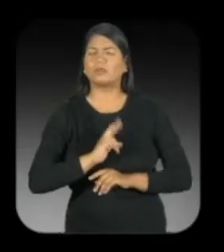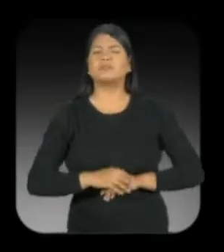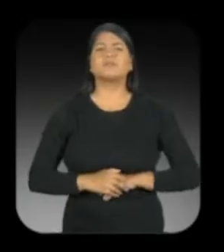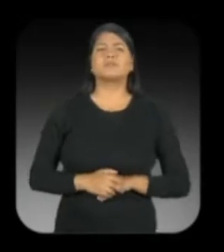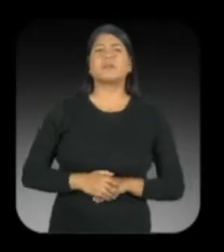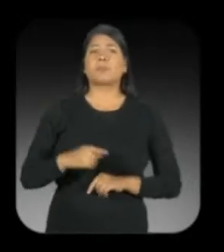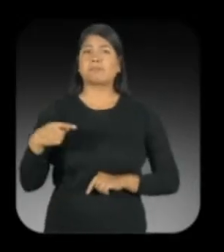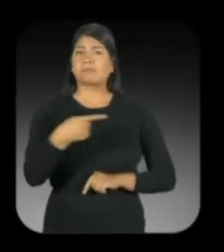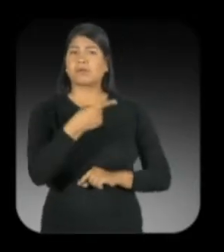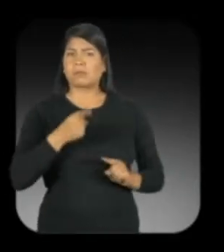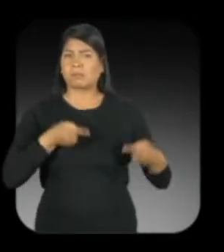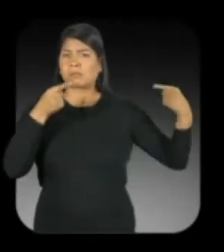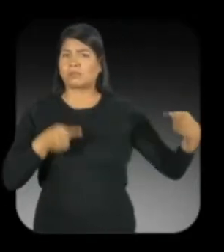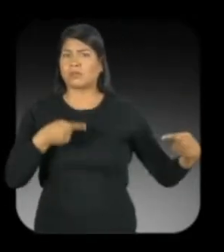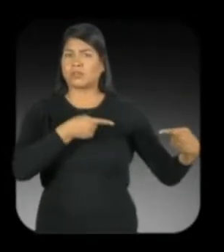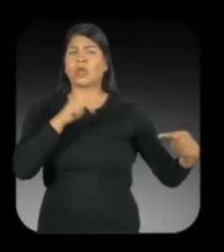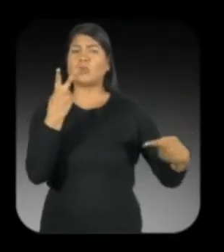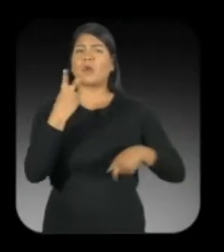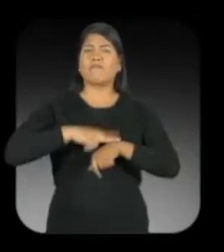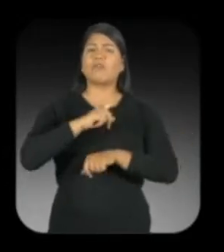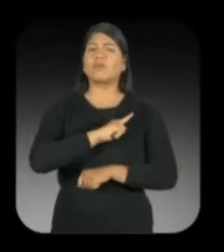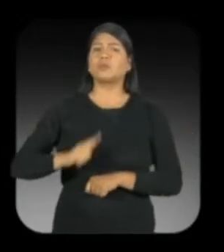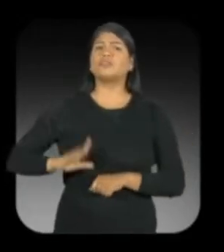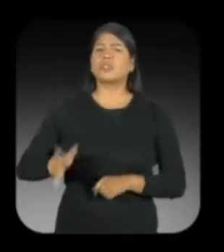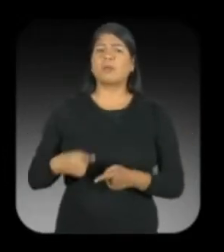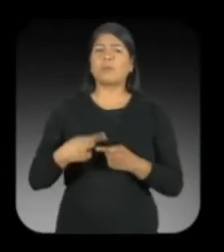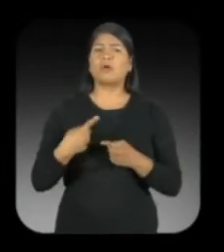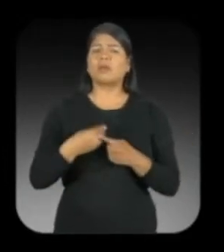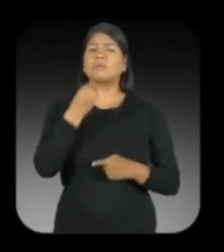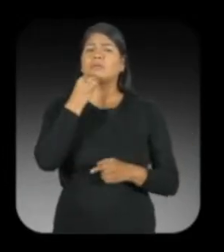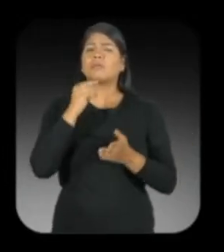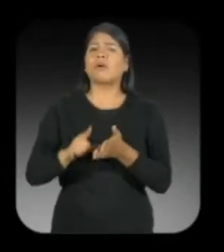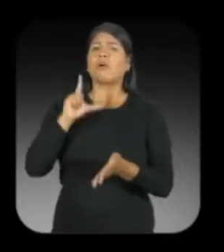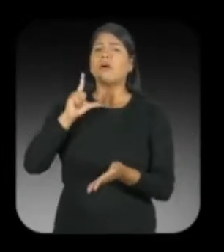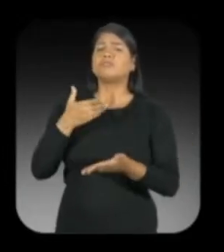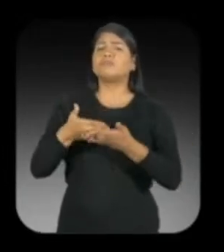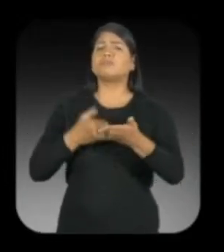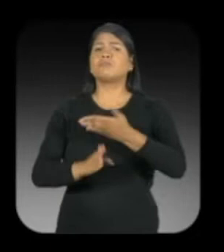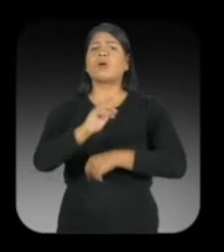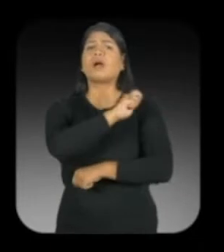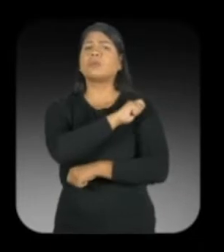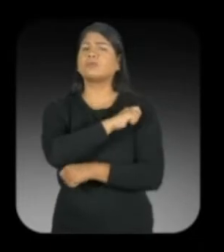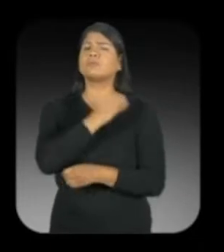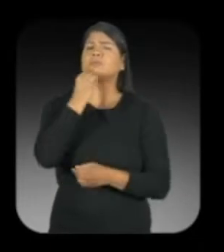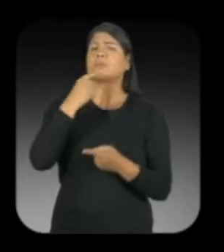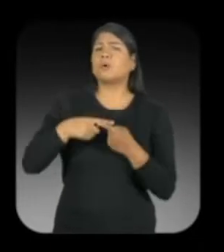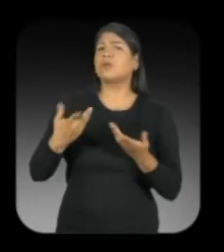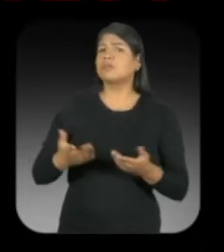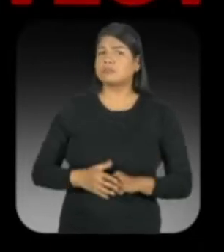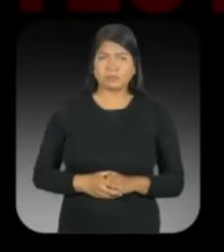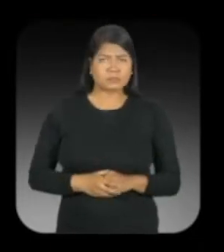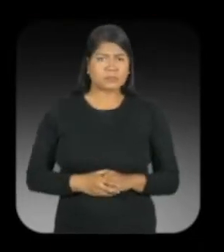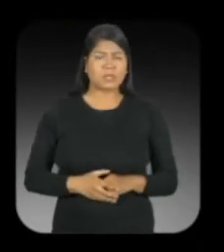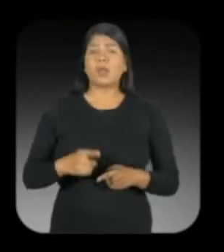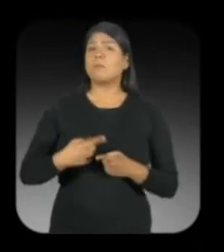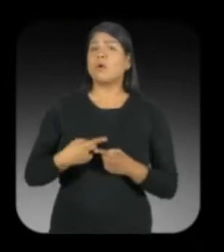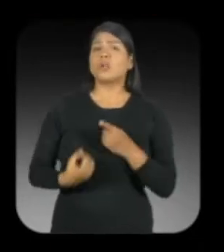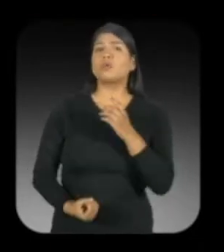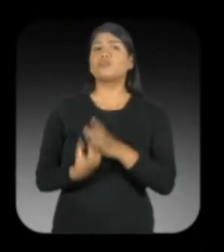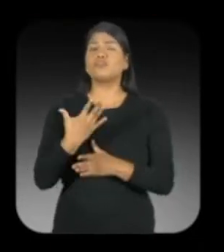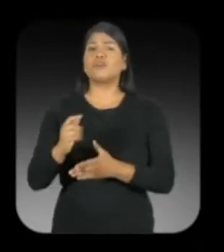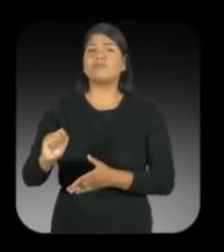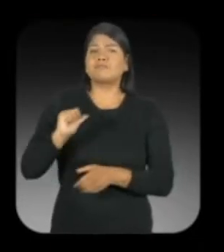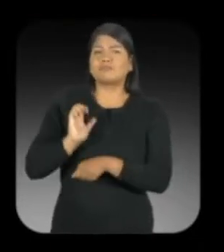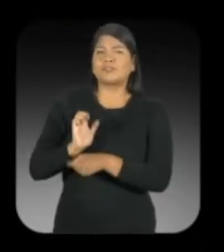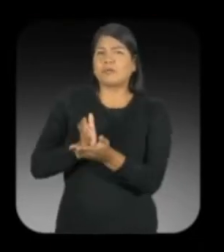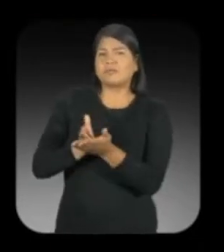aí. Porque o meu adversário, que já foi governador por 2 vezes, não fez o passe livre estudantil antes? Porque ele não criou